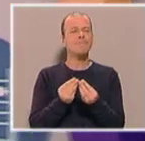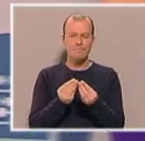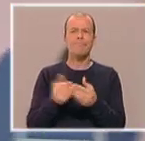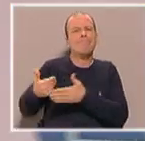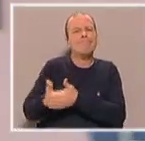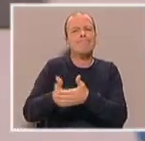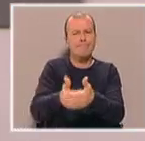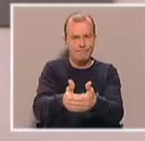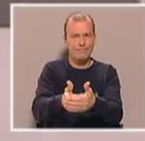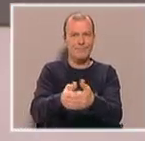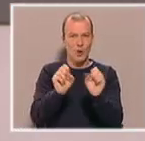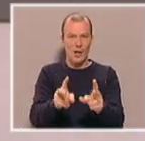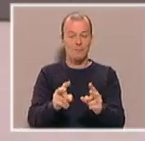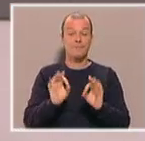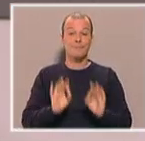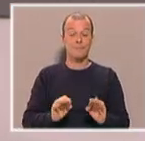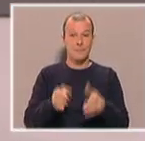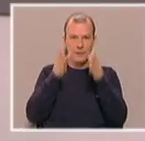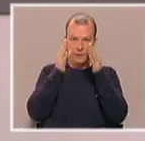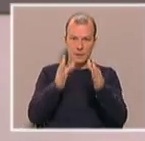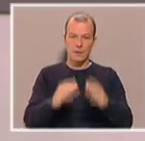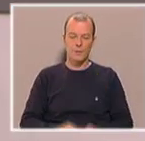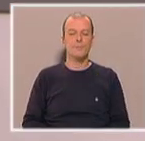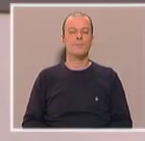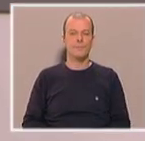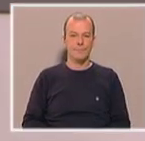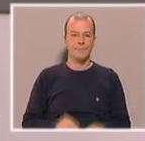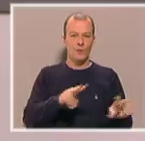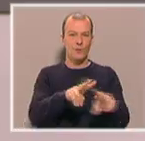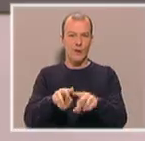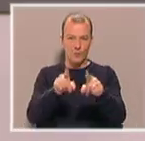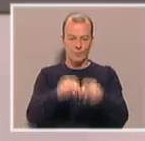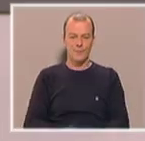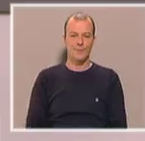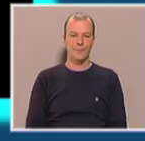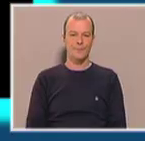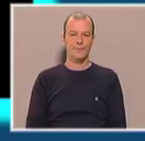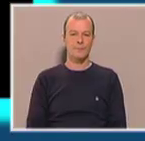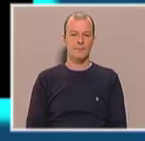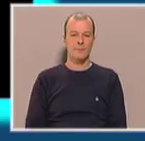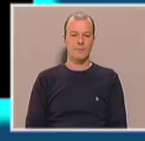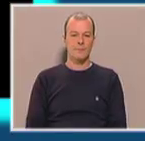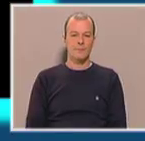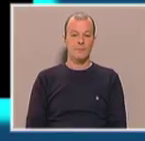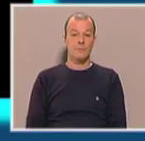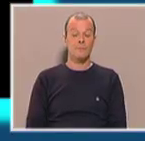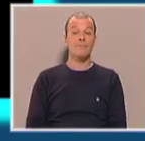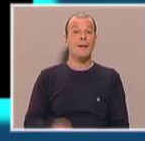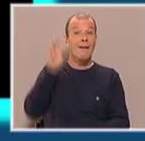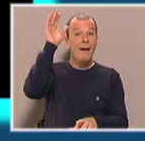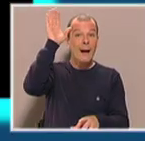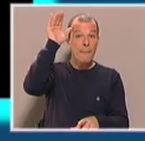encadeamento das ideias, está bem? Portanto, vamos tomar atenção aqui ao nosso vídeo. Só um bocadinho. Os